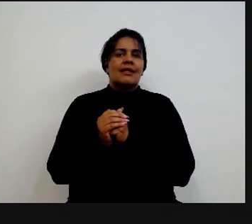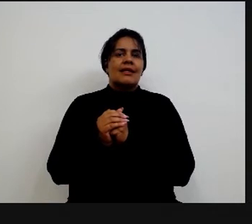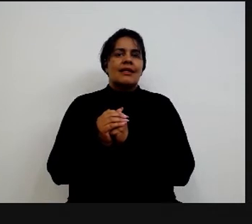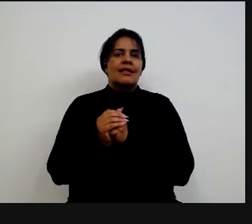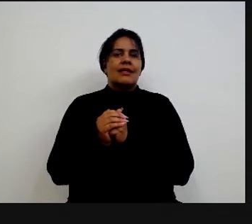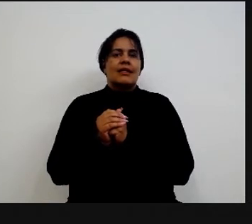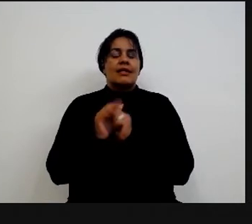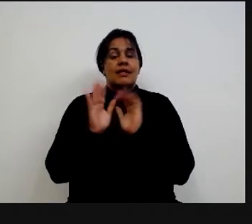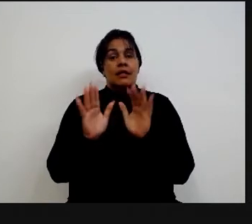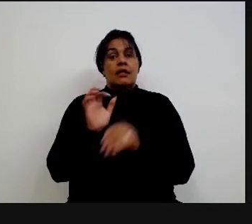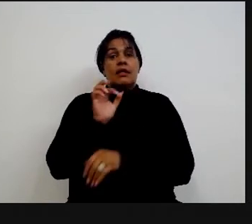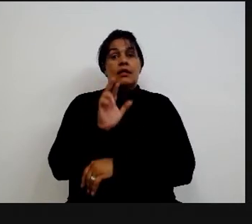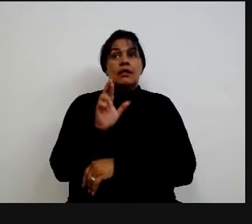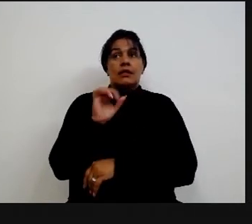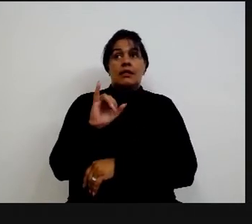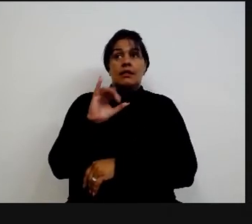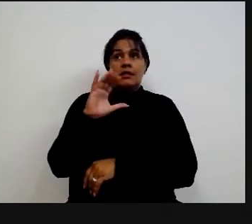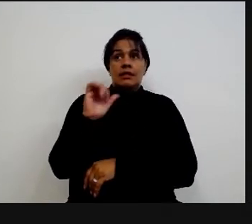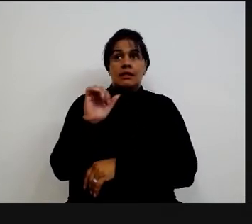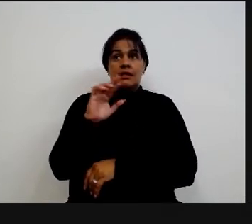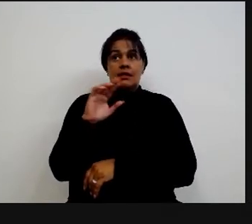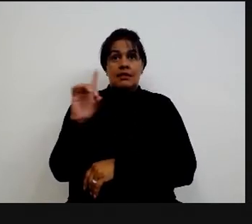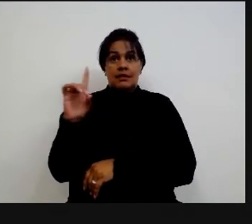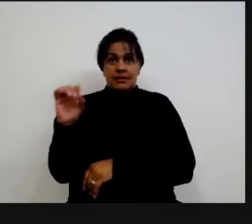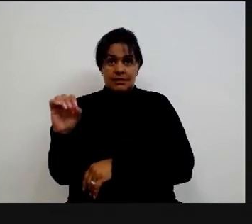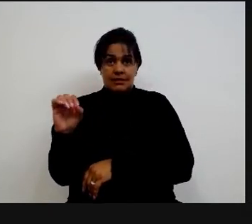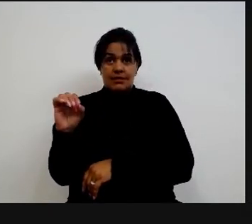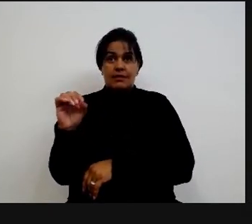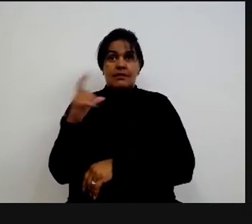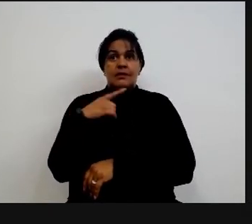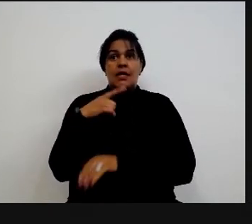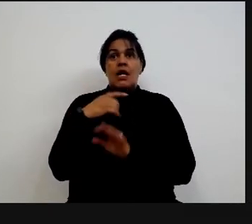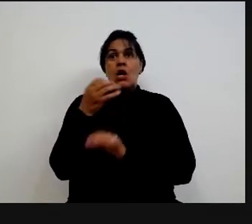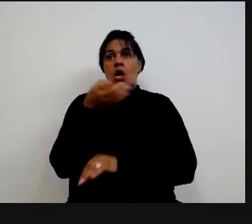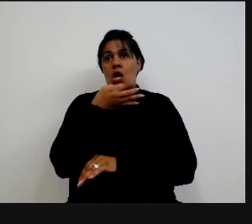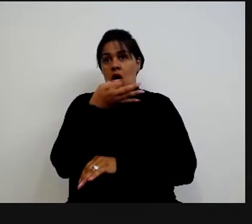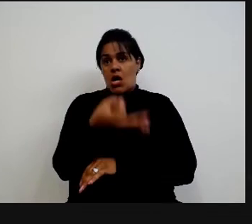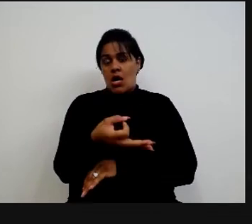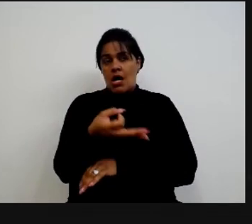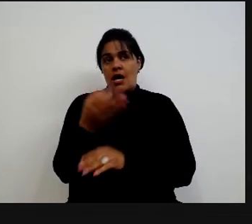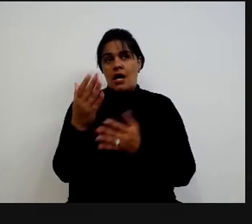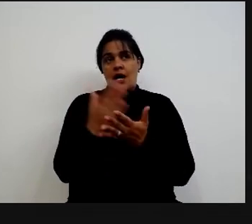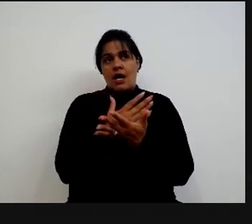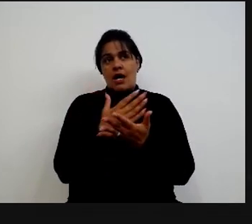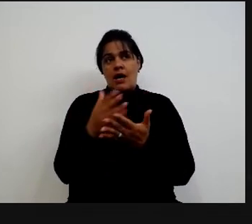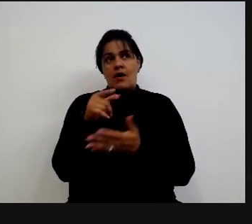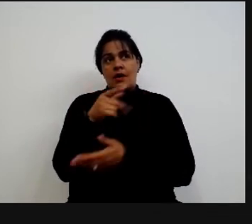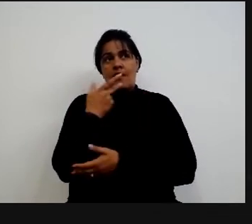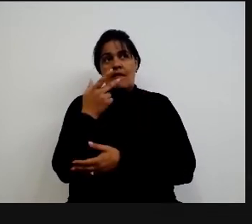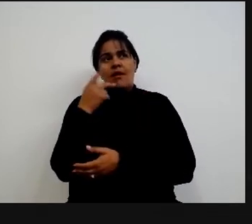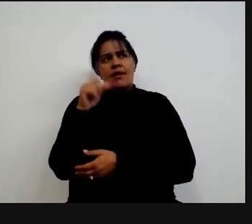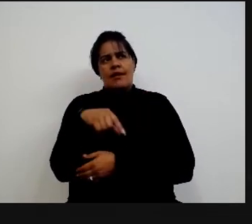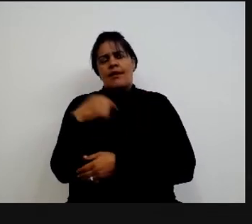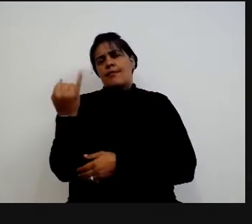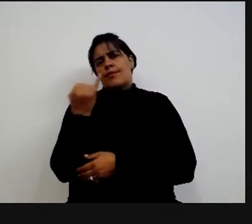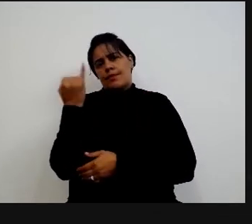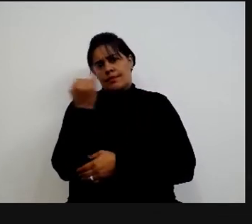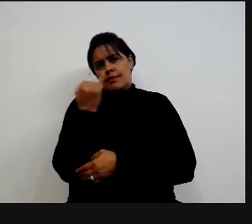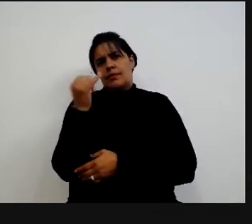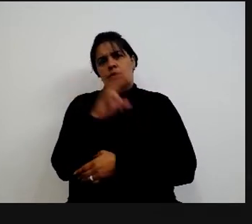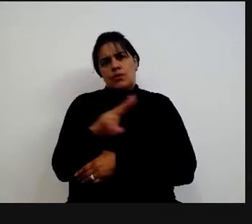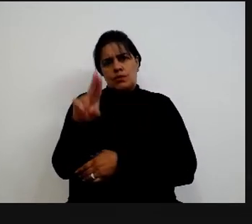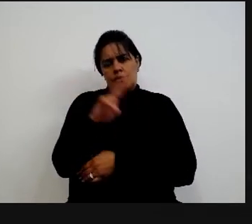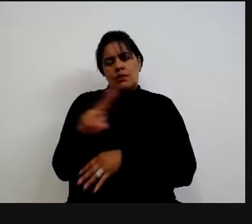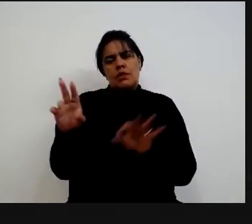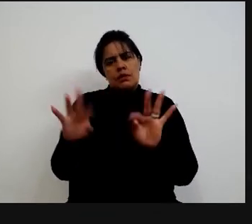Ele faz alguns comentários aqui, falando que é impensável atuar em qualquer profissão hoje sem o uso de